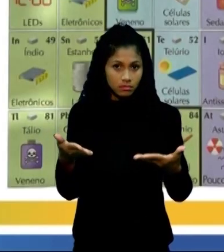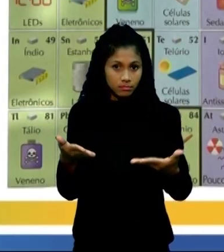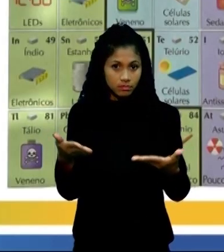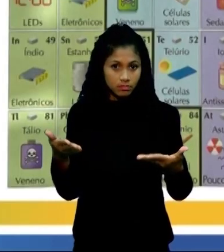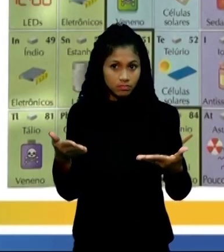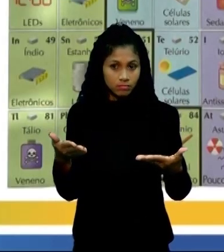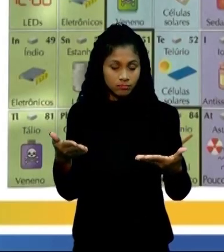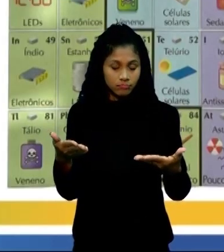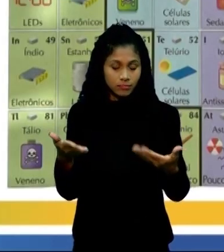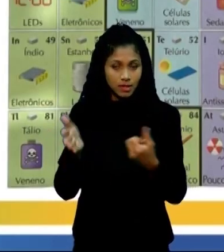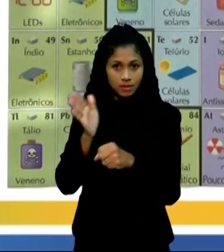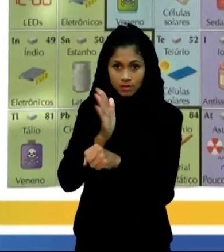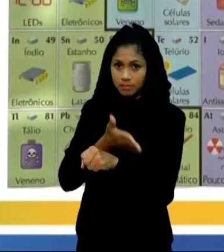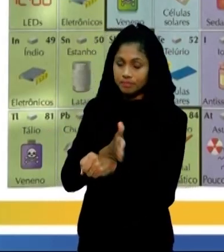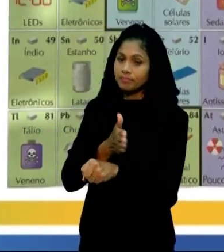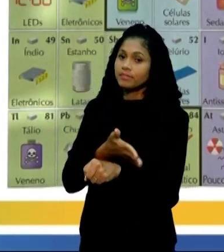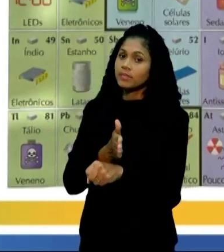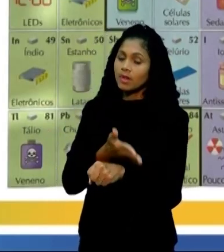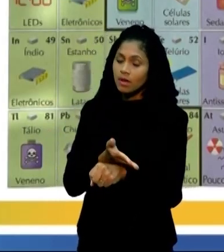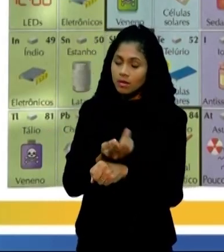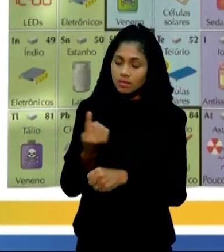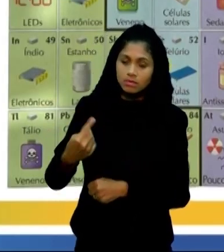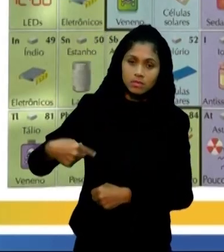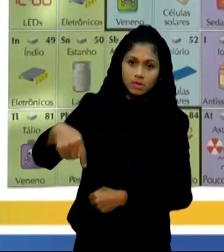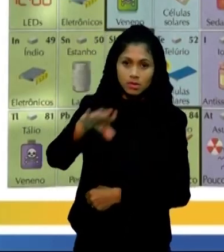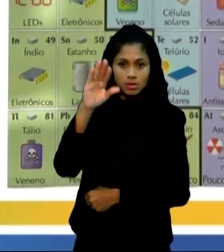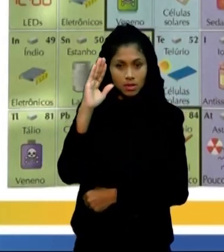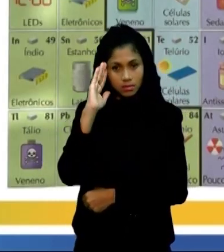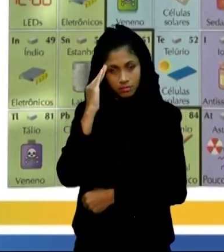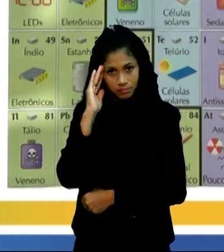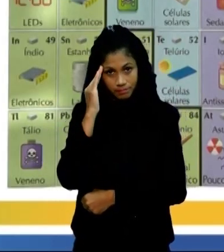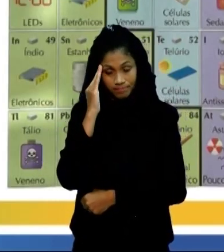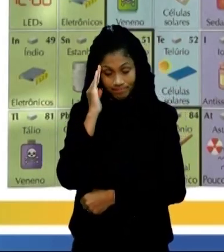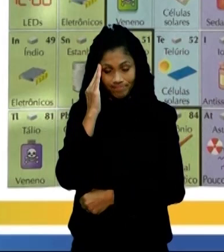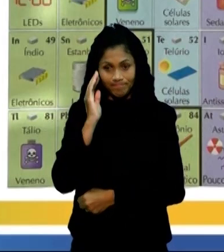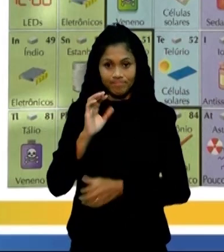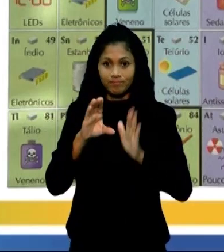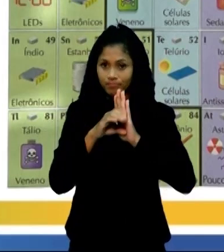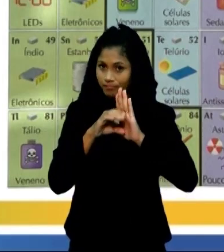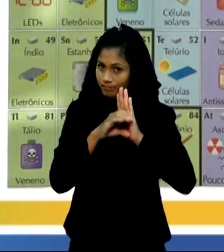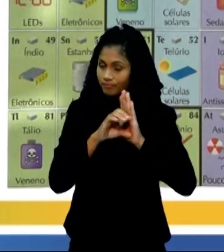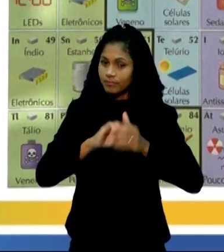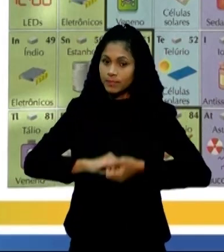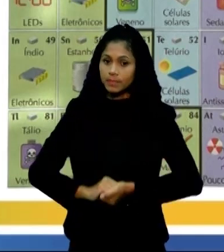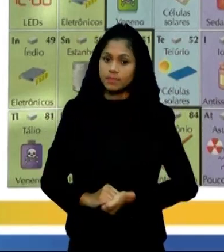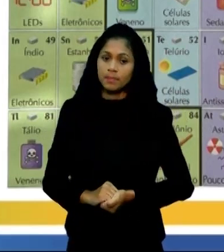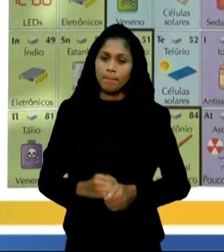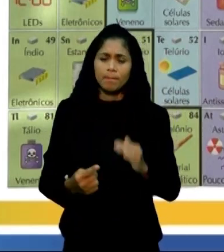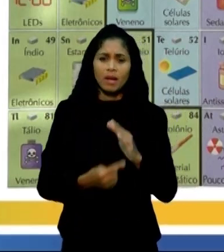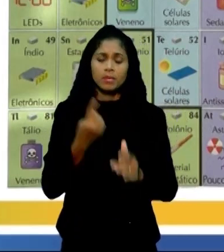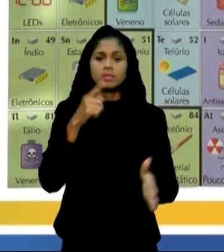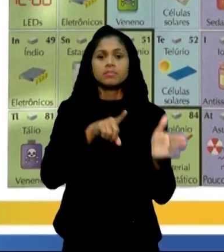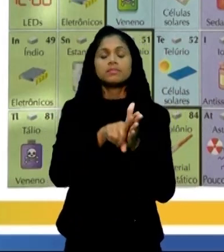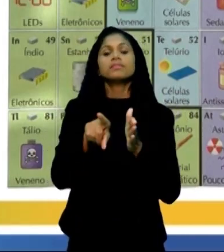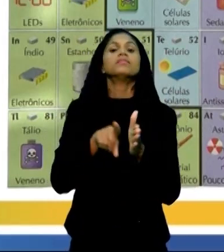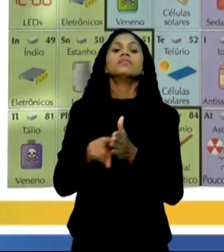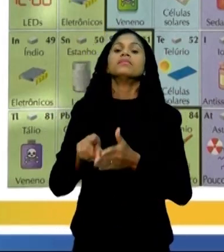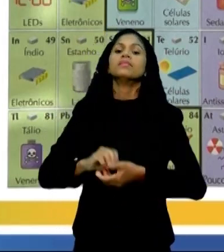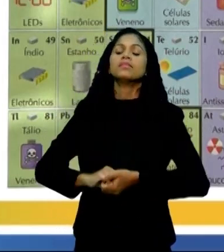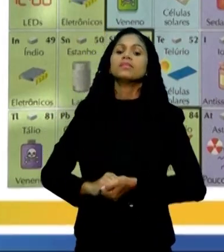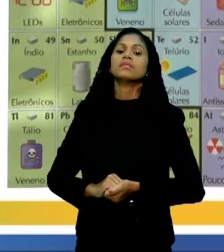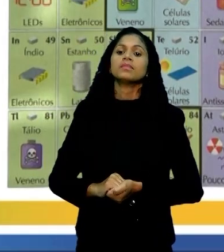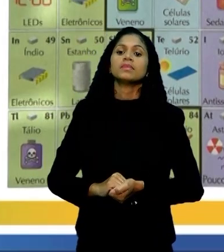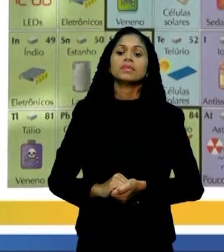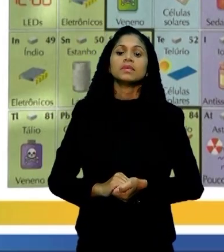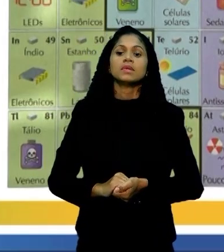dar aquela exercitada para ver se vocês compreenderam alguns conceitos. A primeira questão que eu trouxe para vocês,